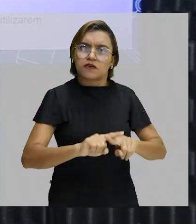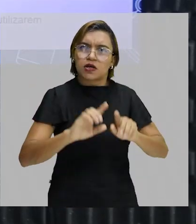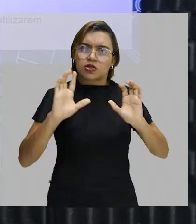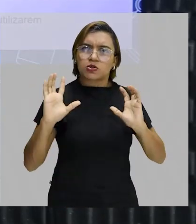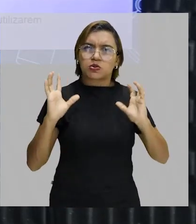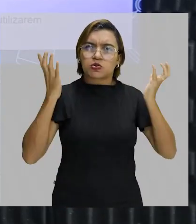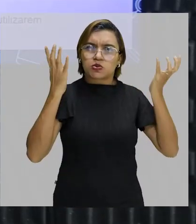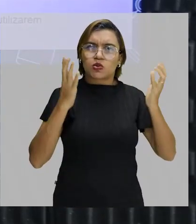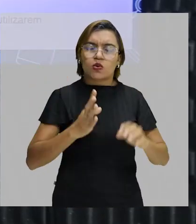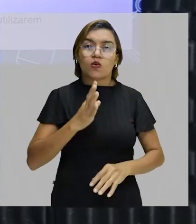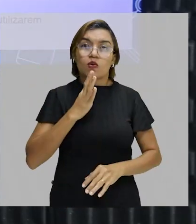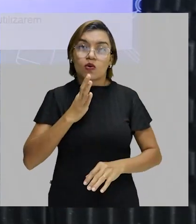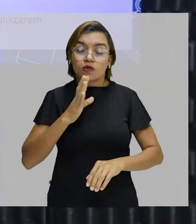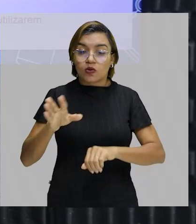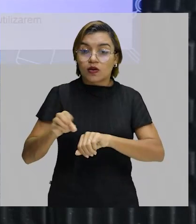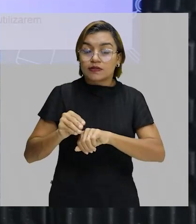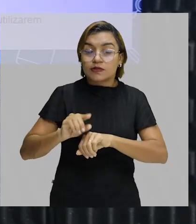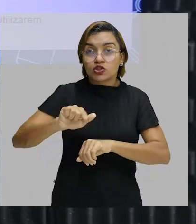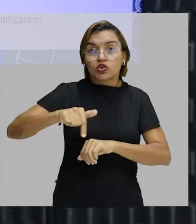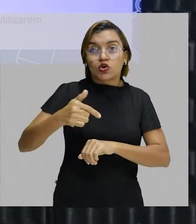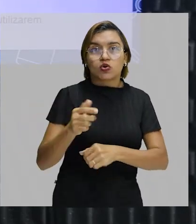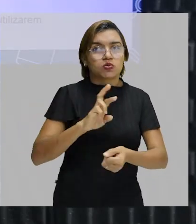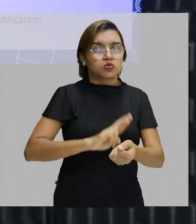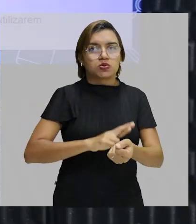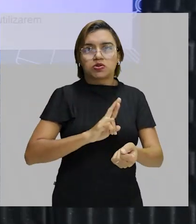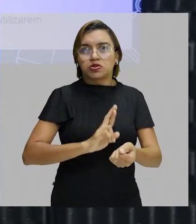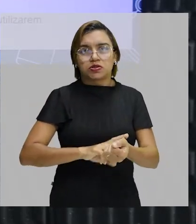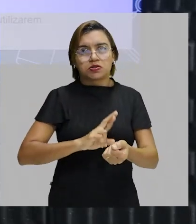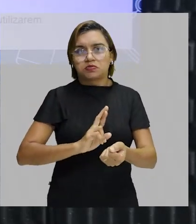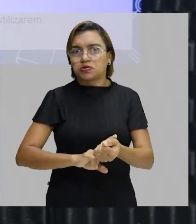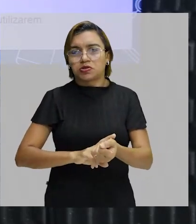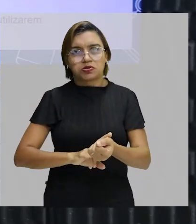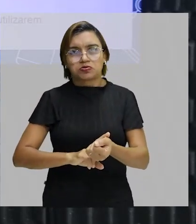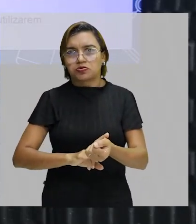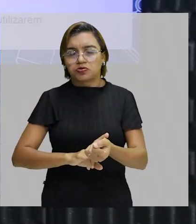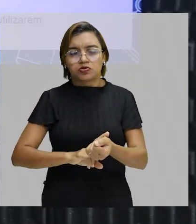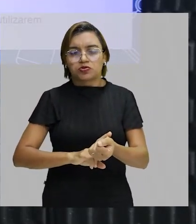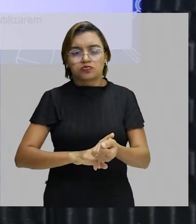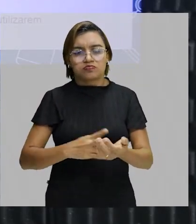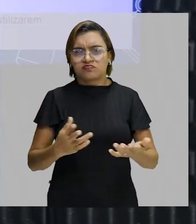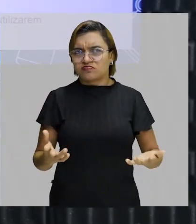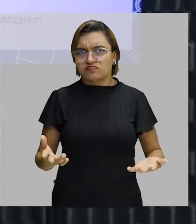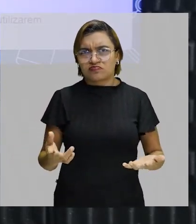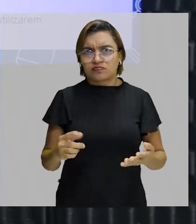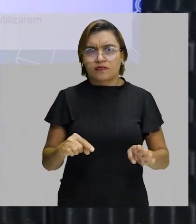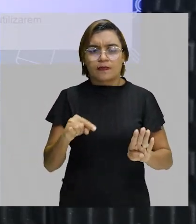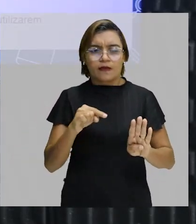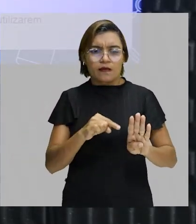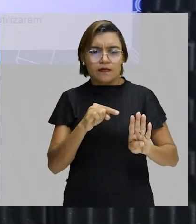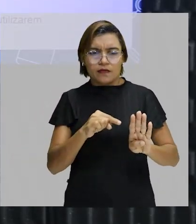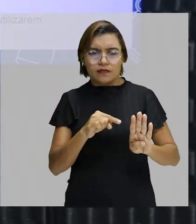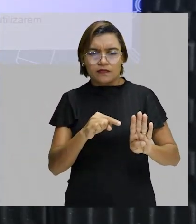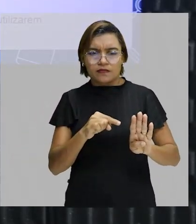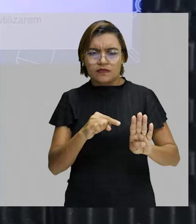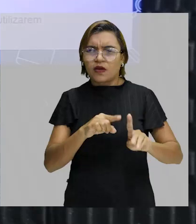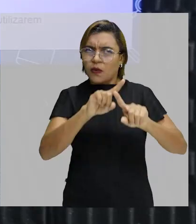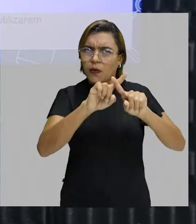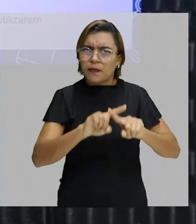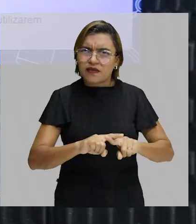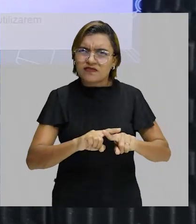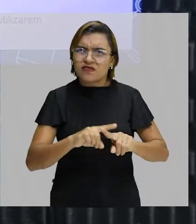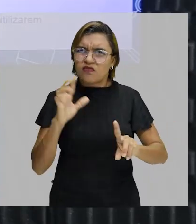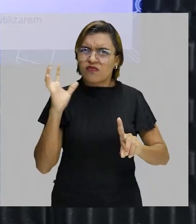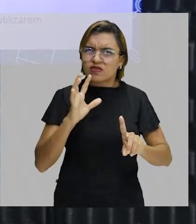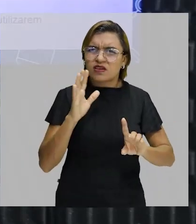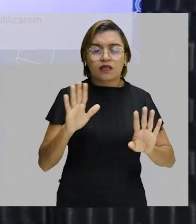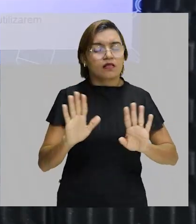festivais e o conhecimento de outros ritmos, jamais que a intenção é reduzir a participação, promover competição. Quando a